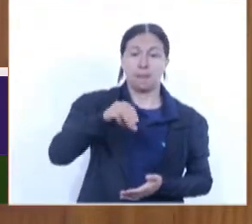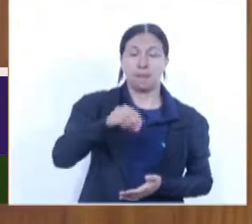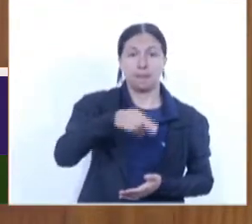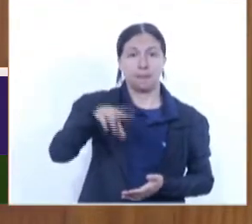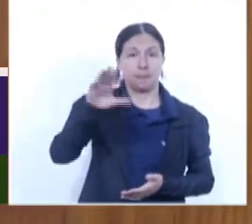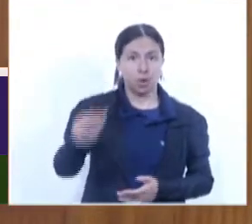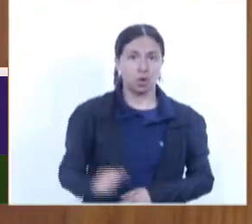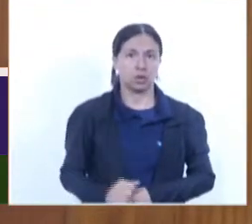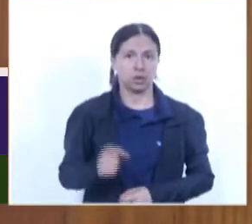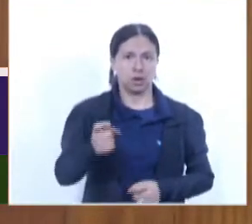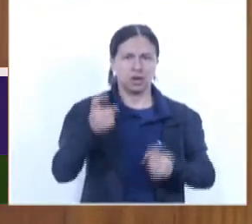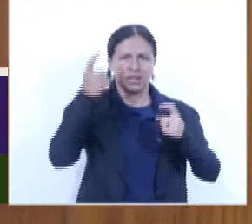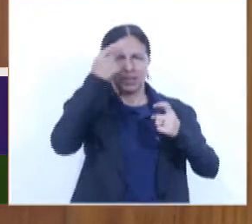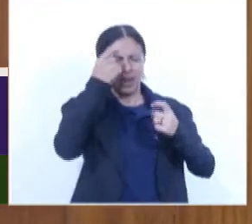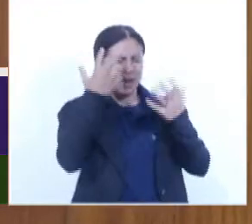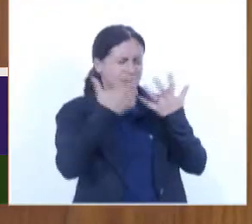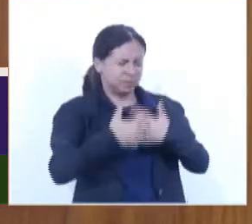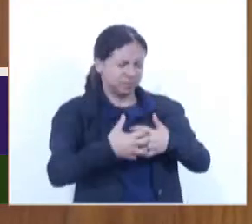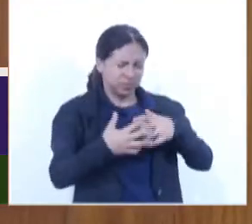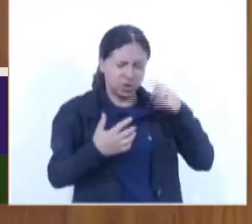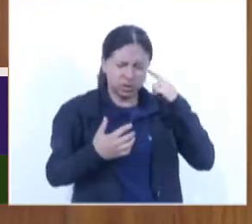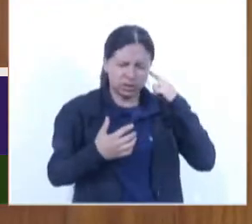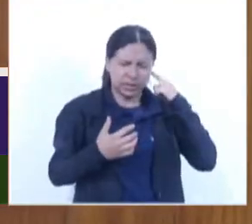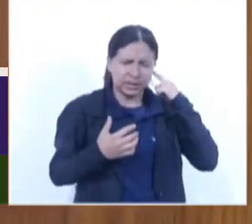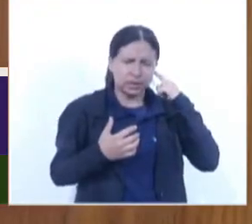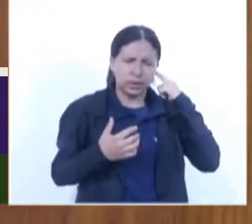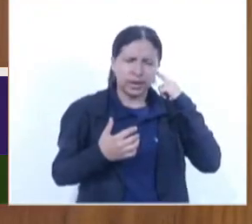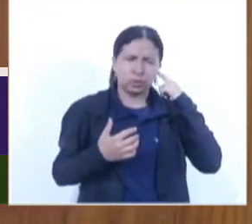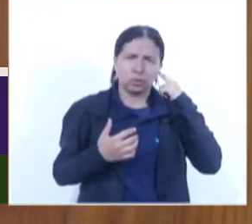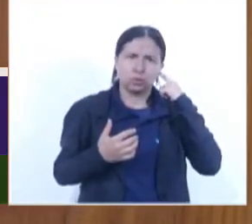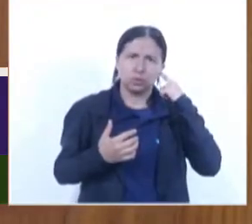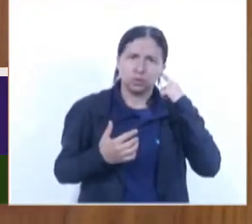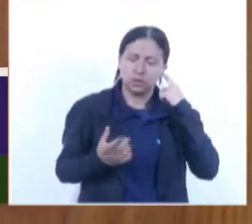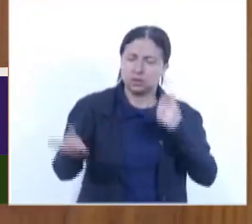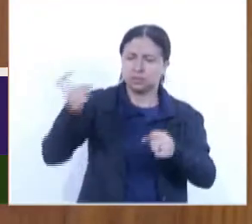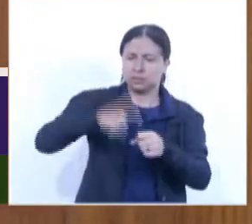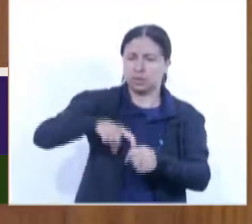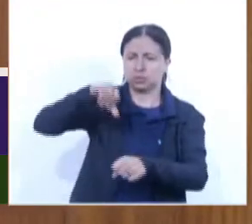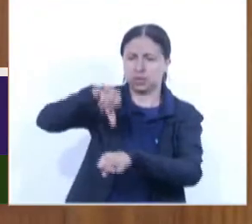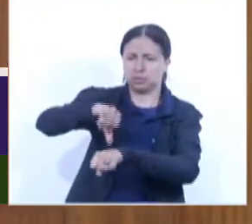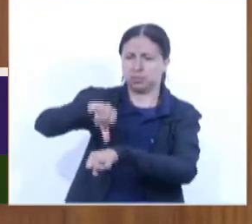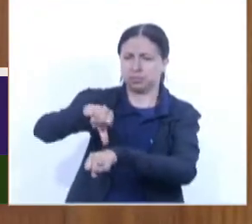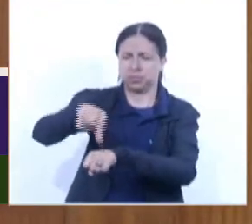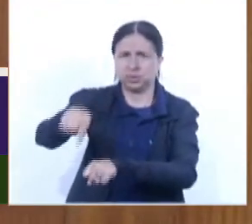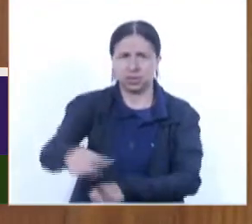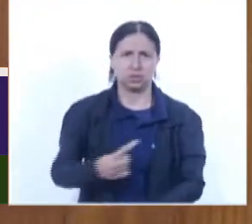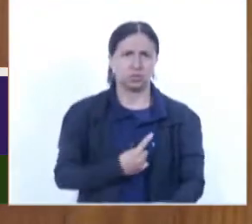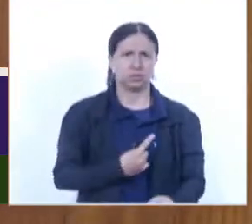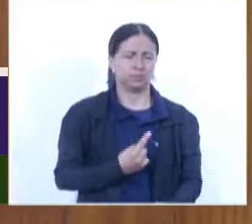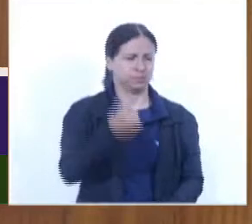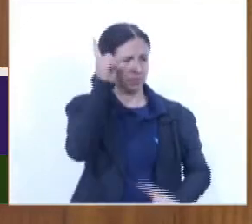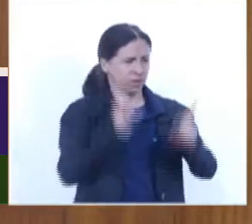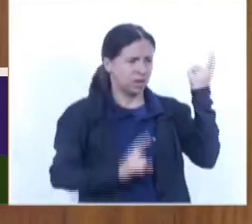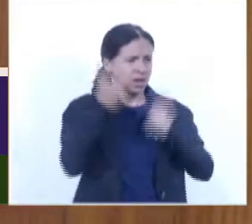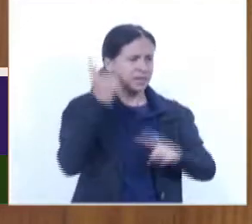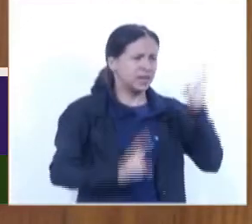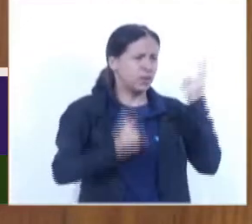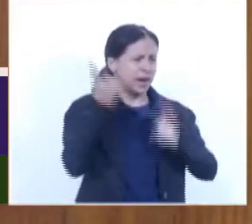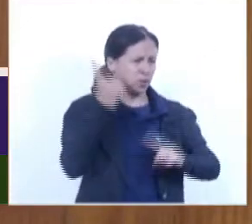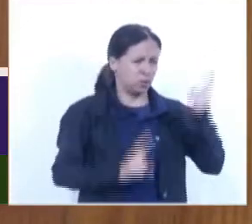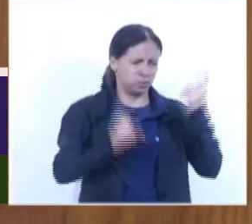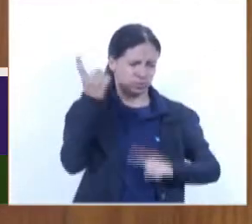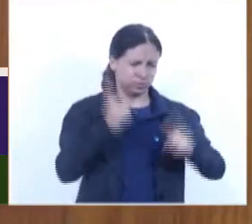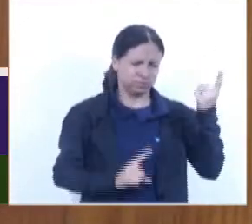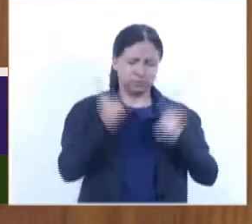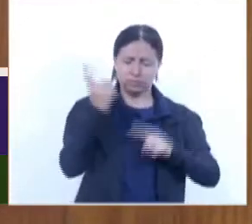voltar o carnaval para a região central acontece festas nos lugares central e o carnaval é jogado